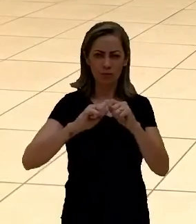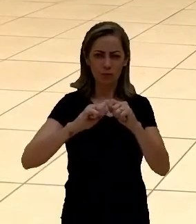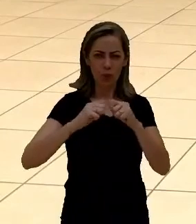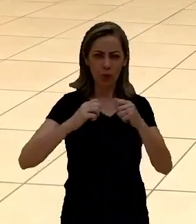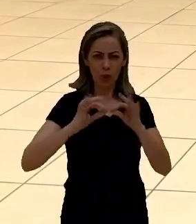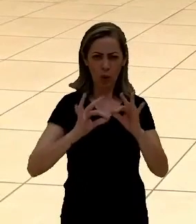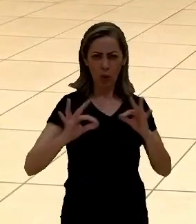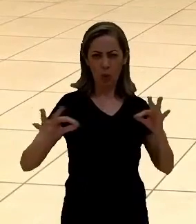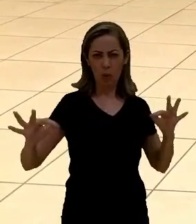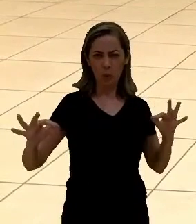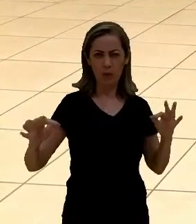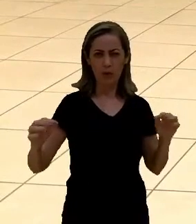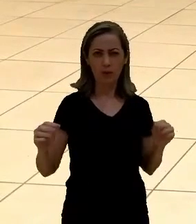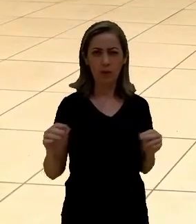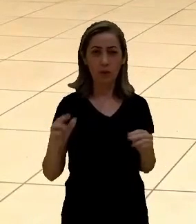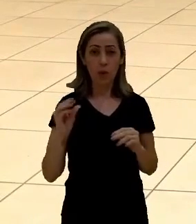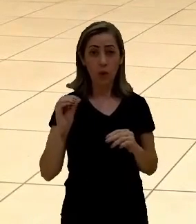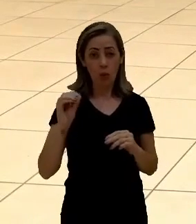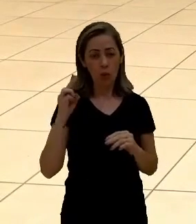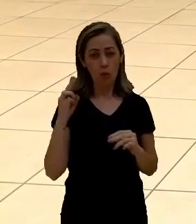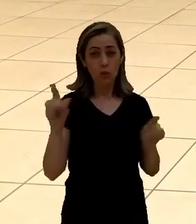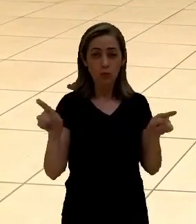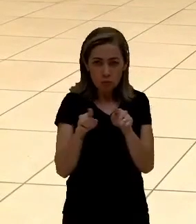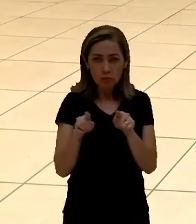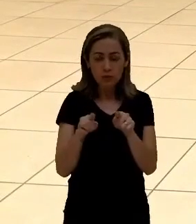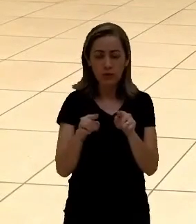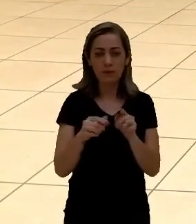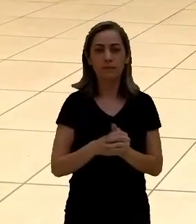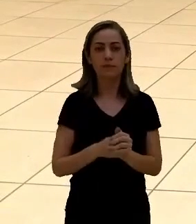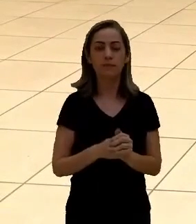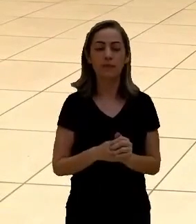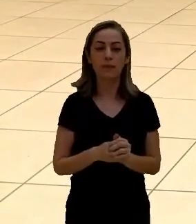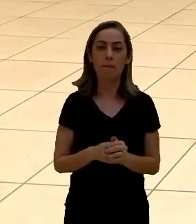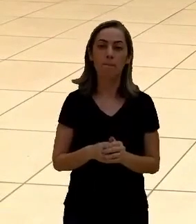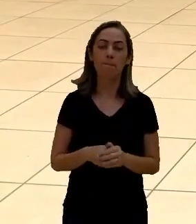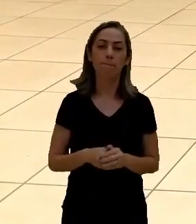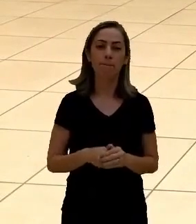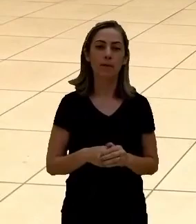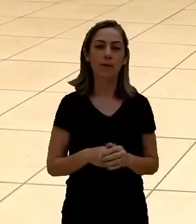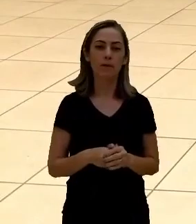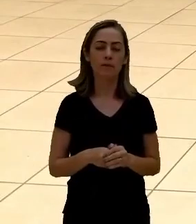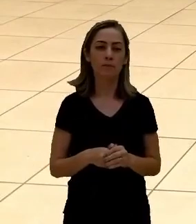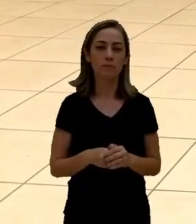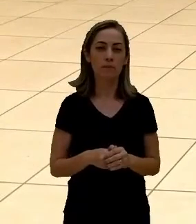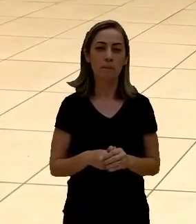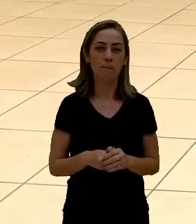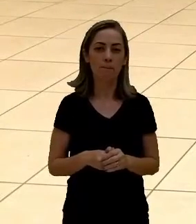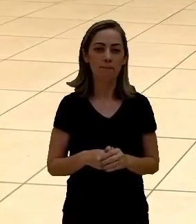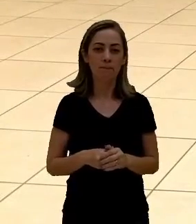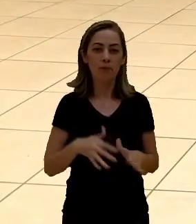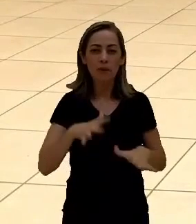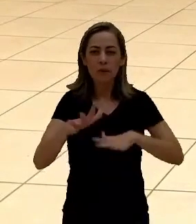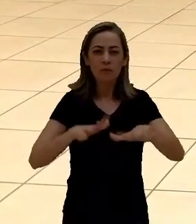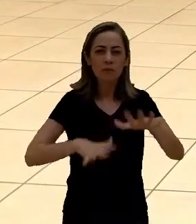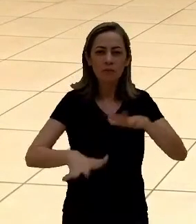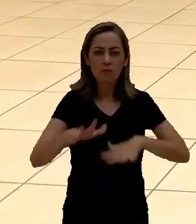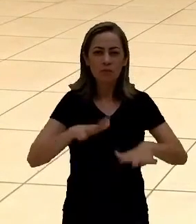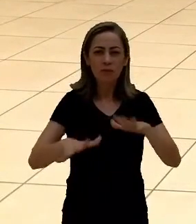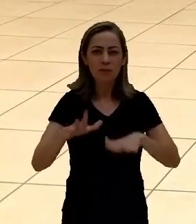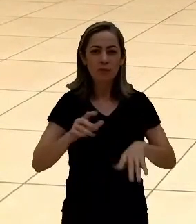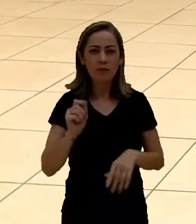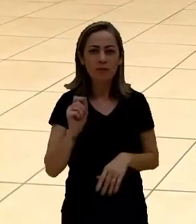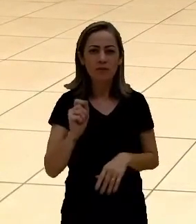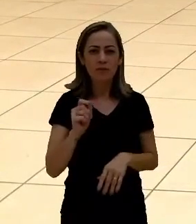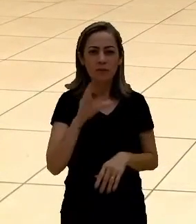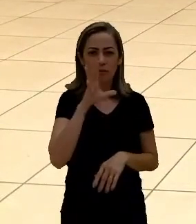distância que você tem com relação à igreja este movimento é um movimento de atender esse chamado